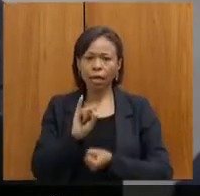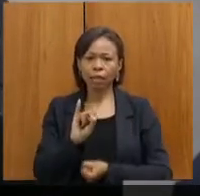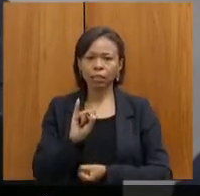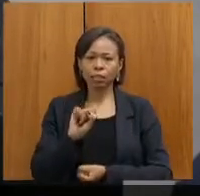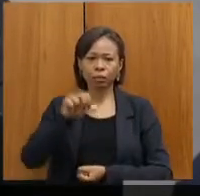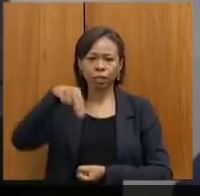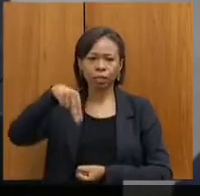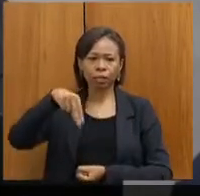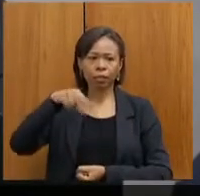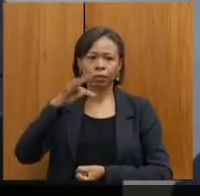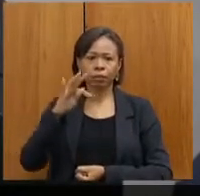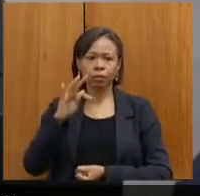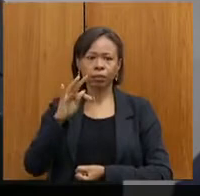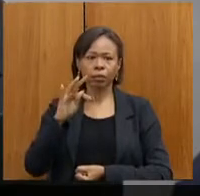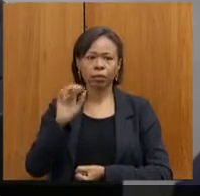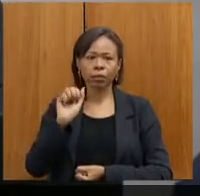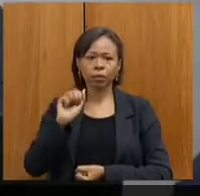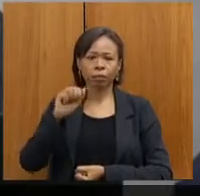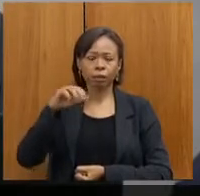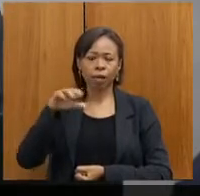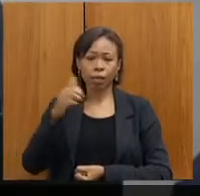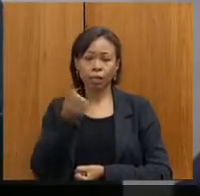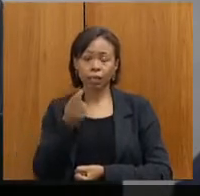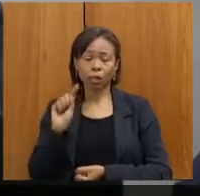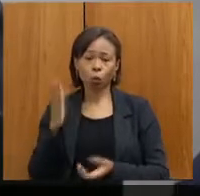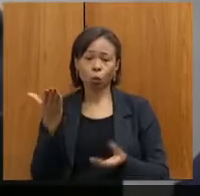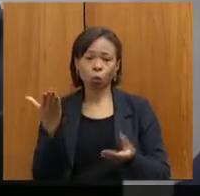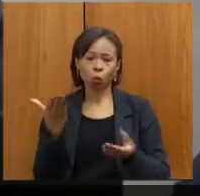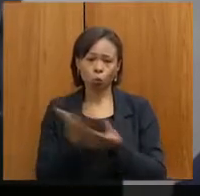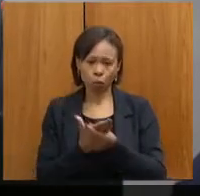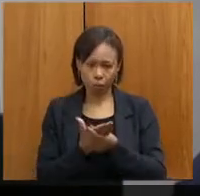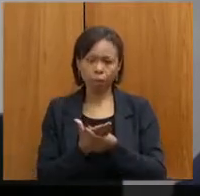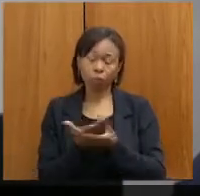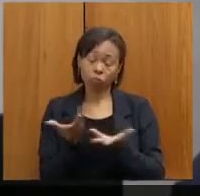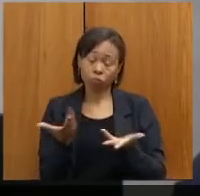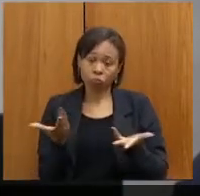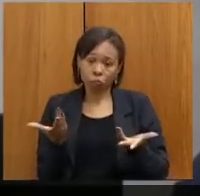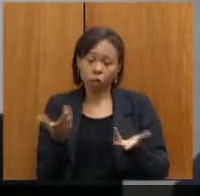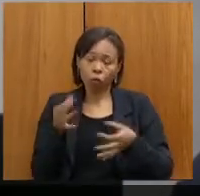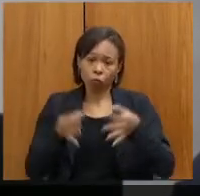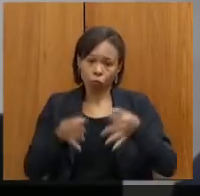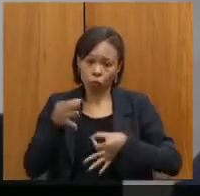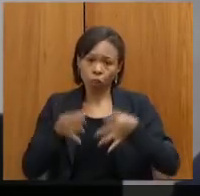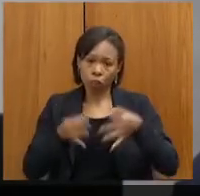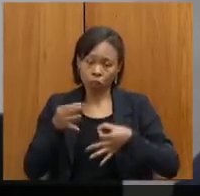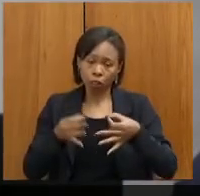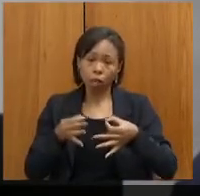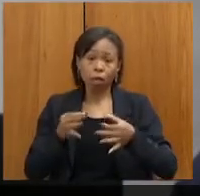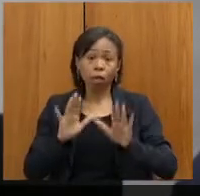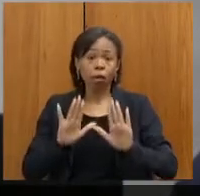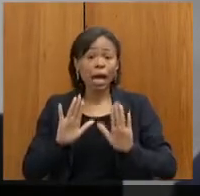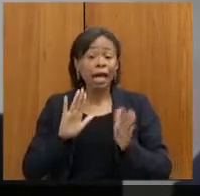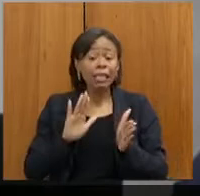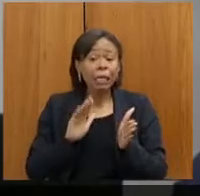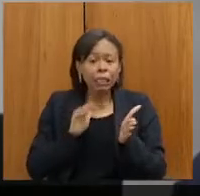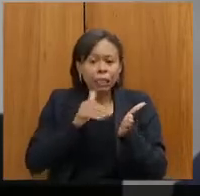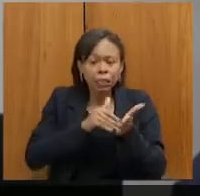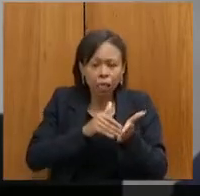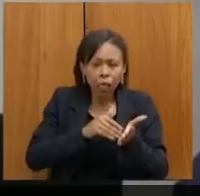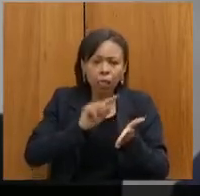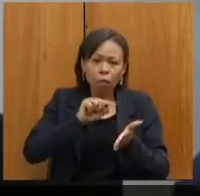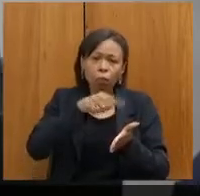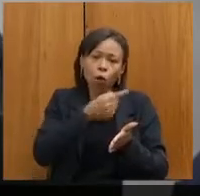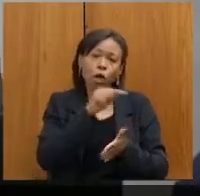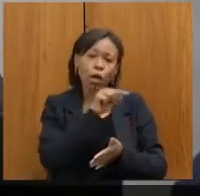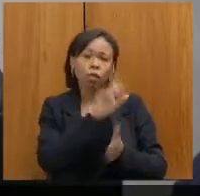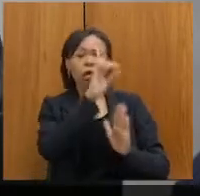revelar todos os saltos necessários e que até lá ele tá resguardado né no